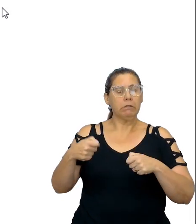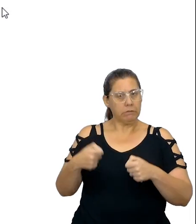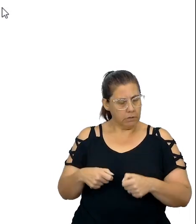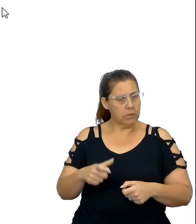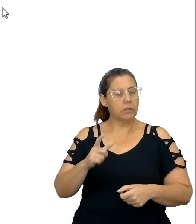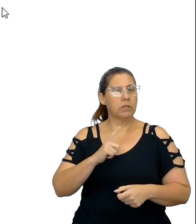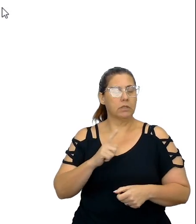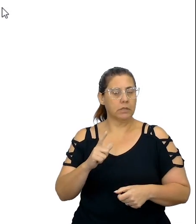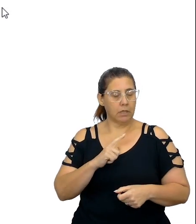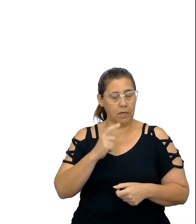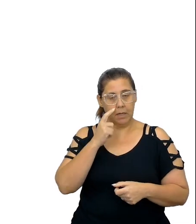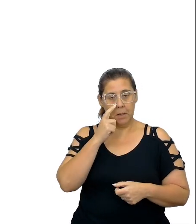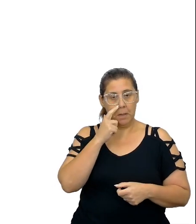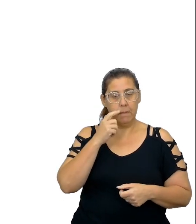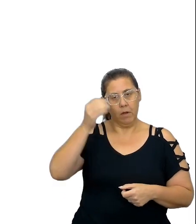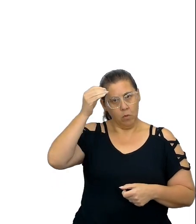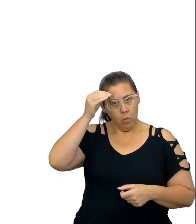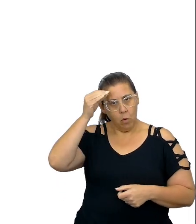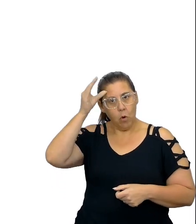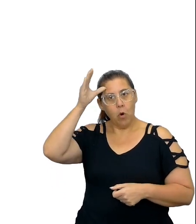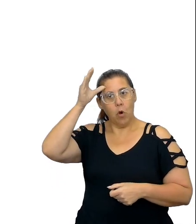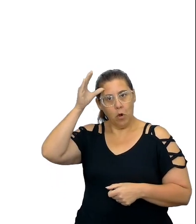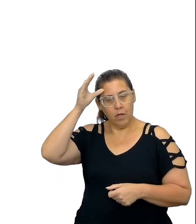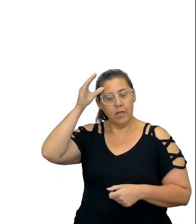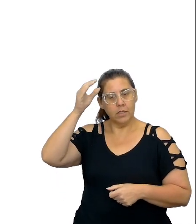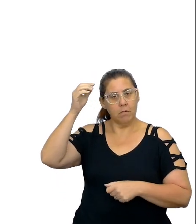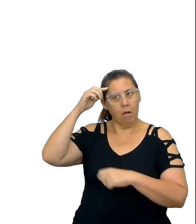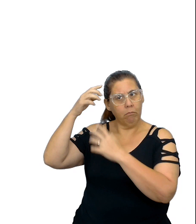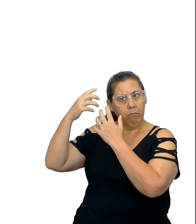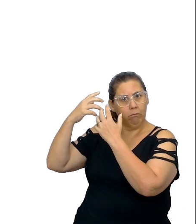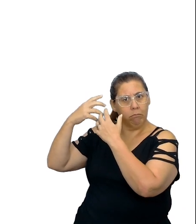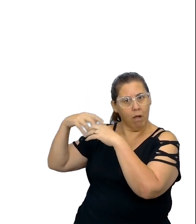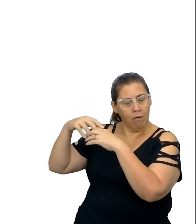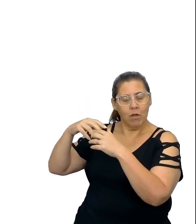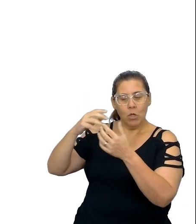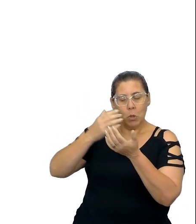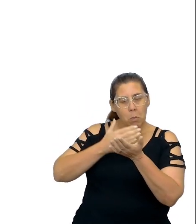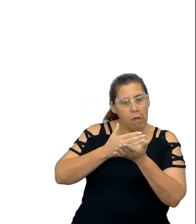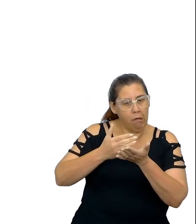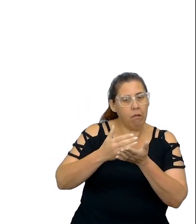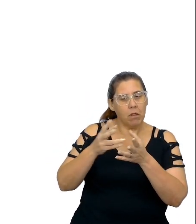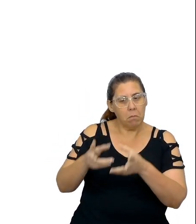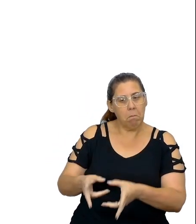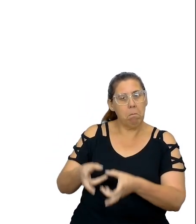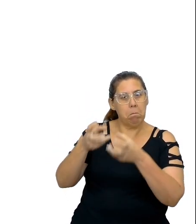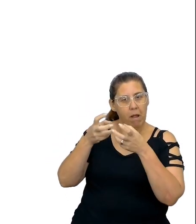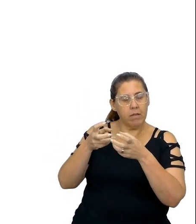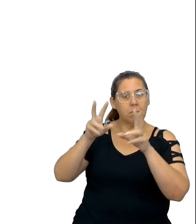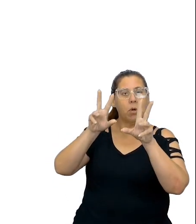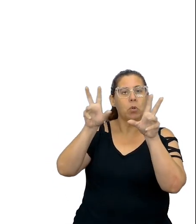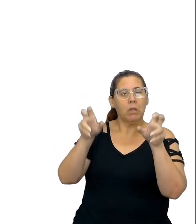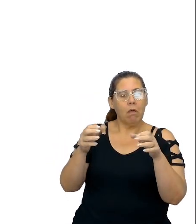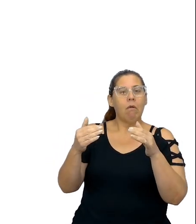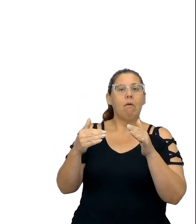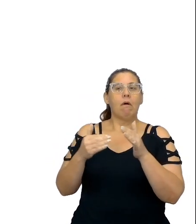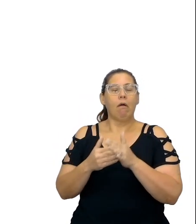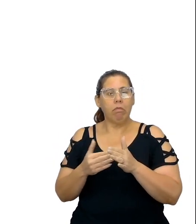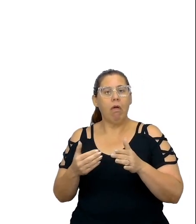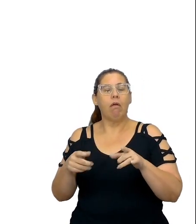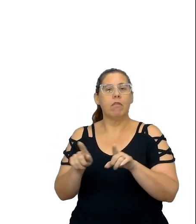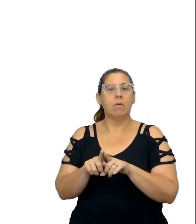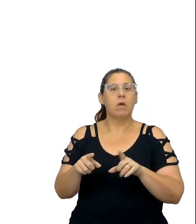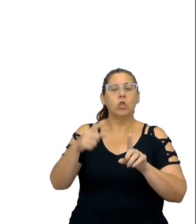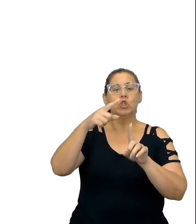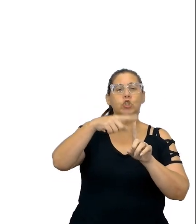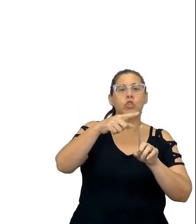que haja aquilo que nós chamamos de conhecimentos cognitivos, que vai desde o identificar o tema, até mesmo reconhecer